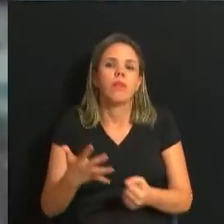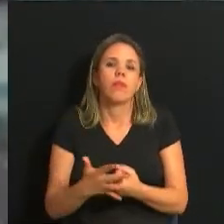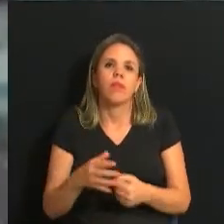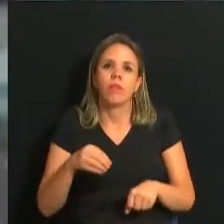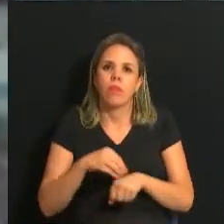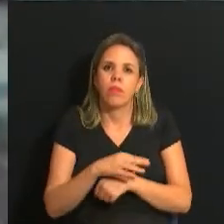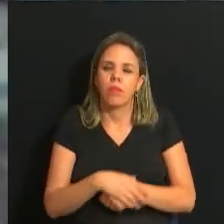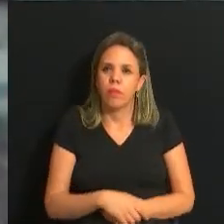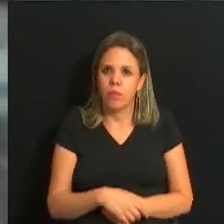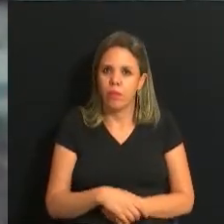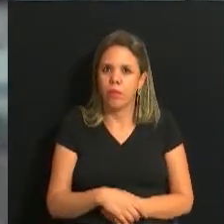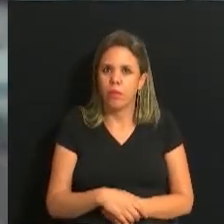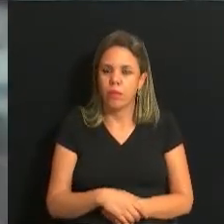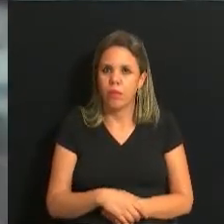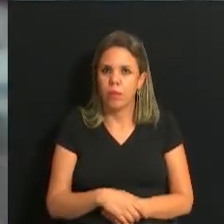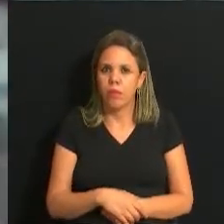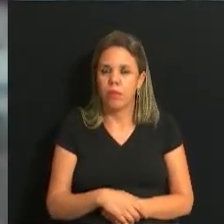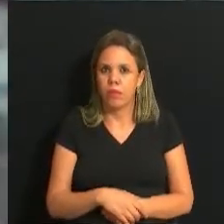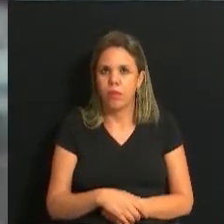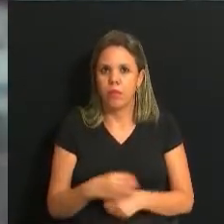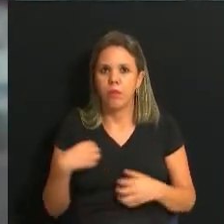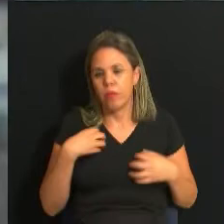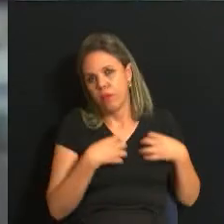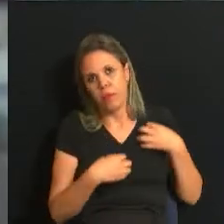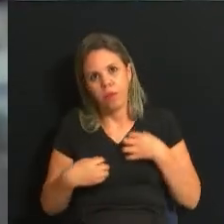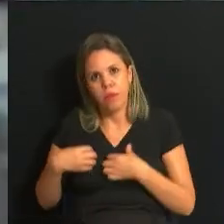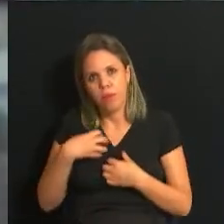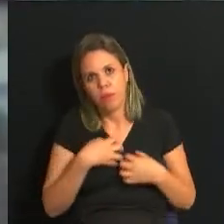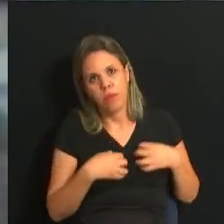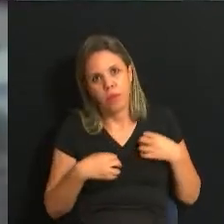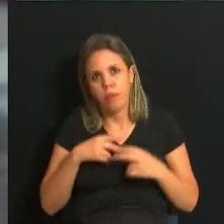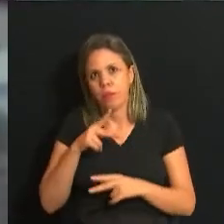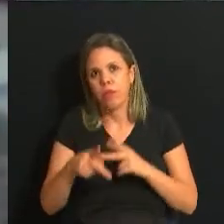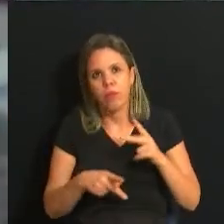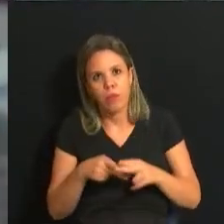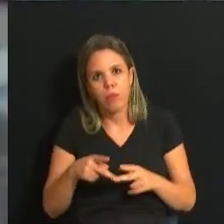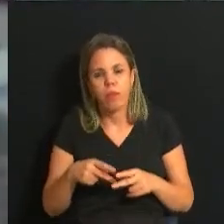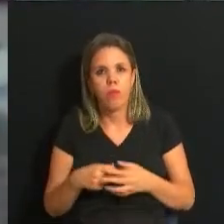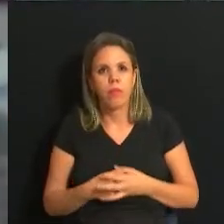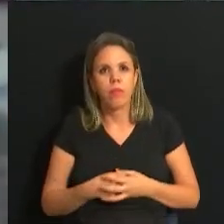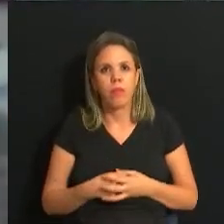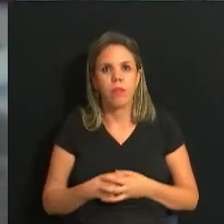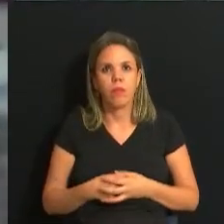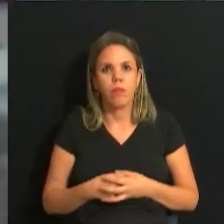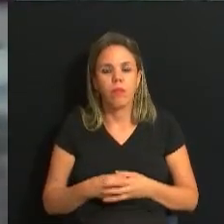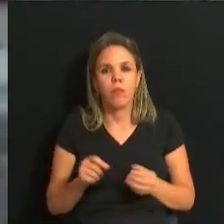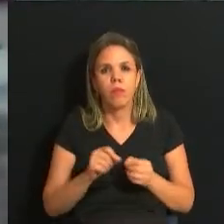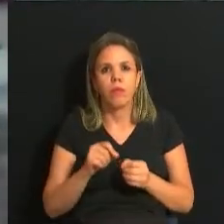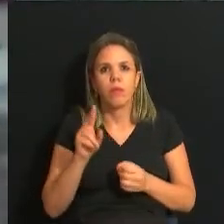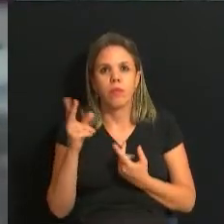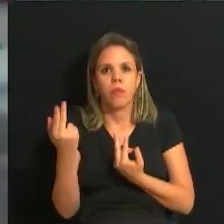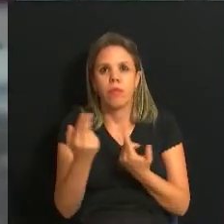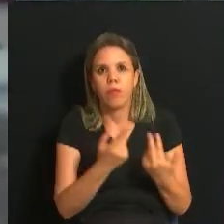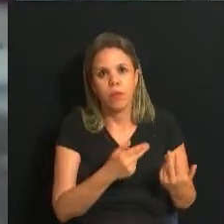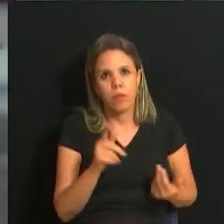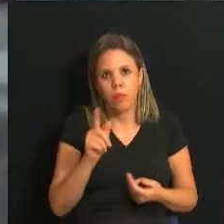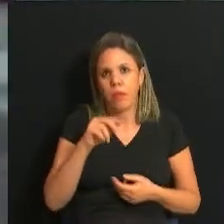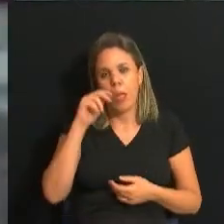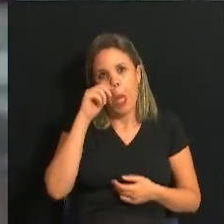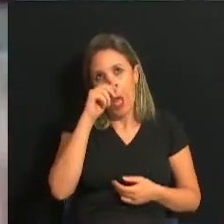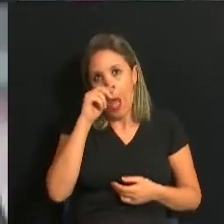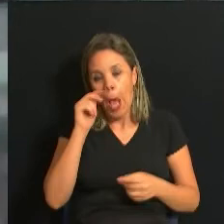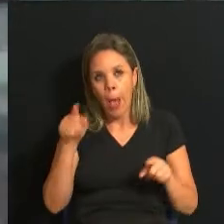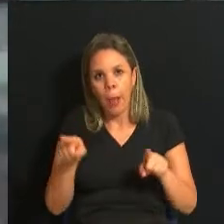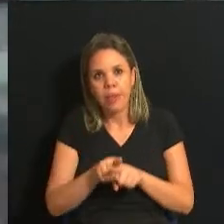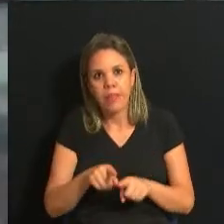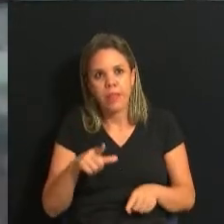trouxe desconforto para muita gente. A gente saiu daquela zona de conforto de fazer mais do mesmo. É claro, também teve